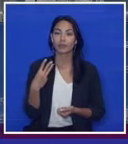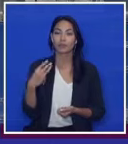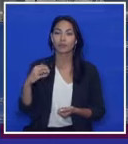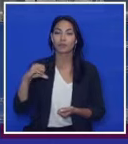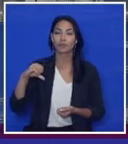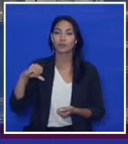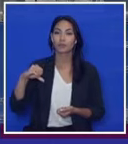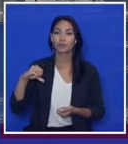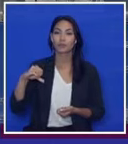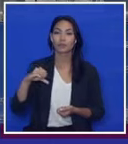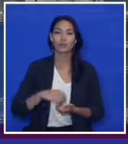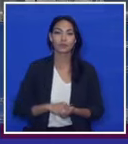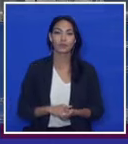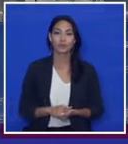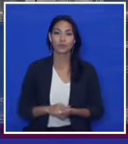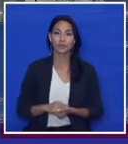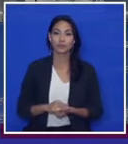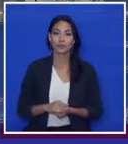39.